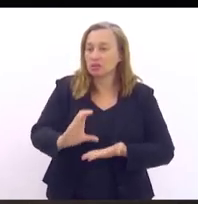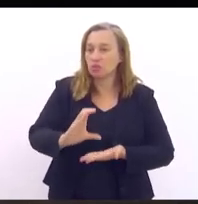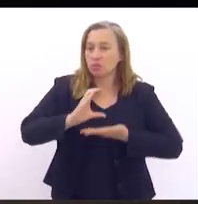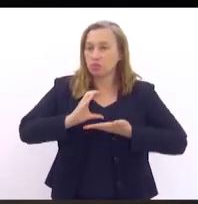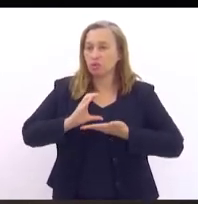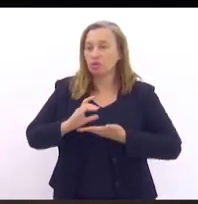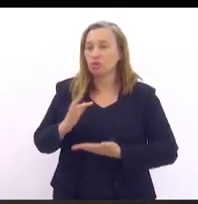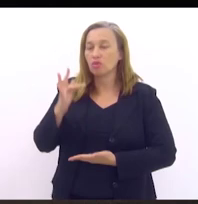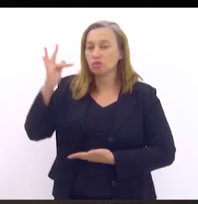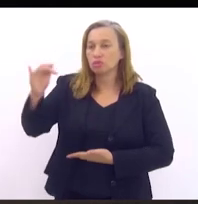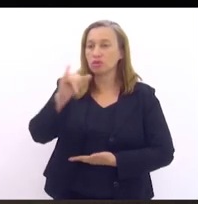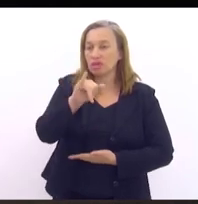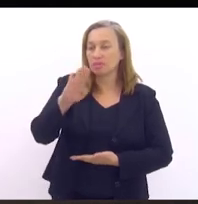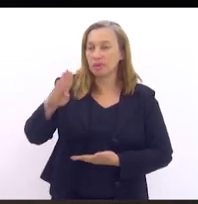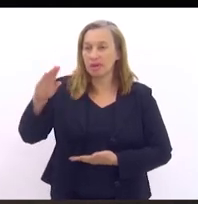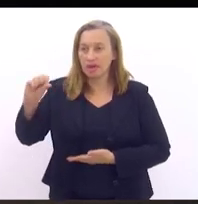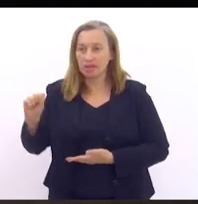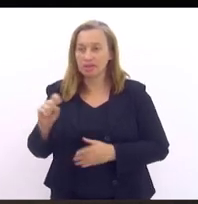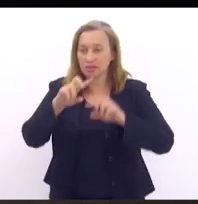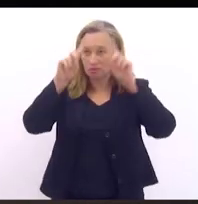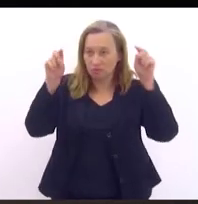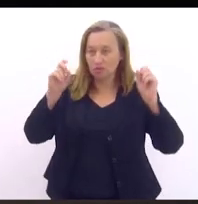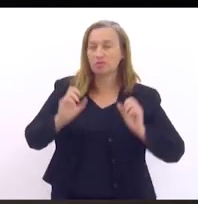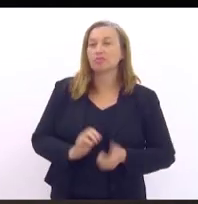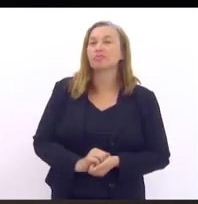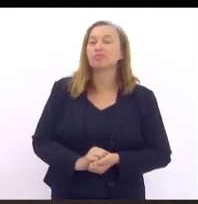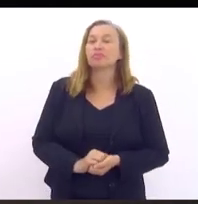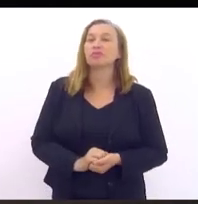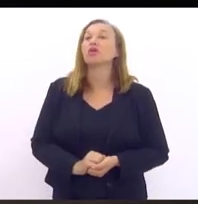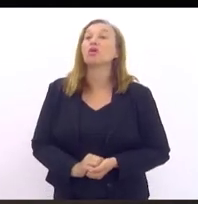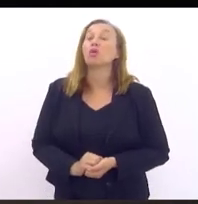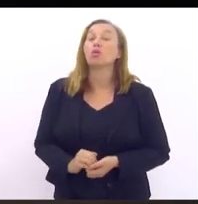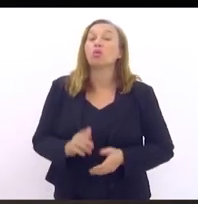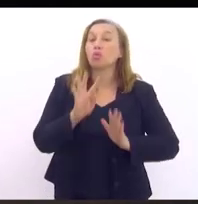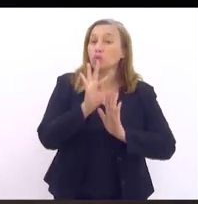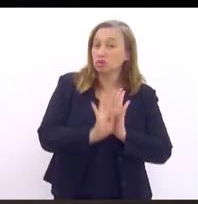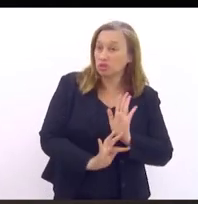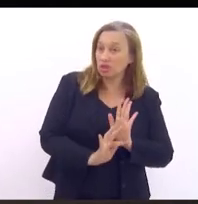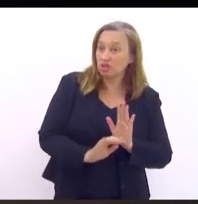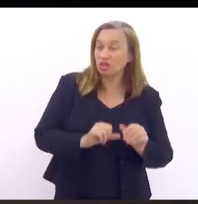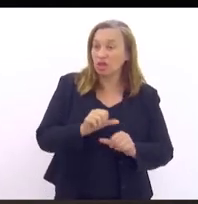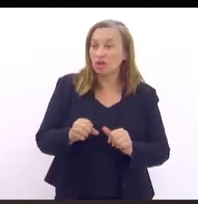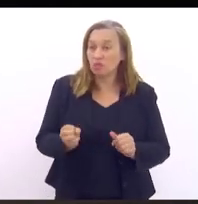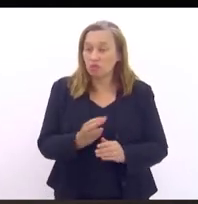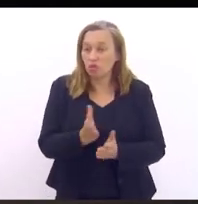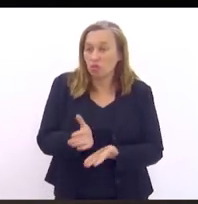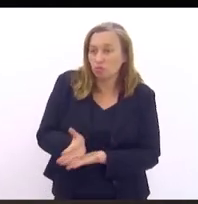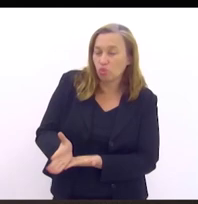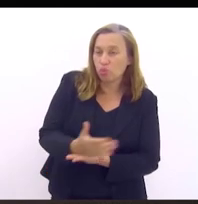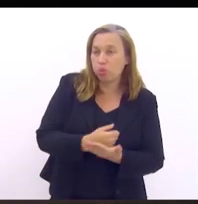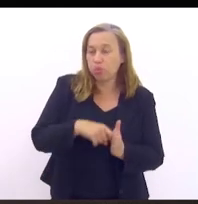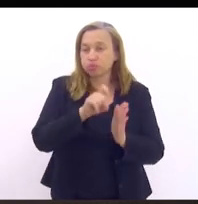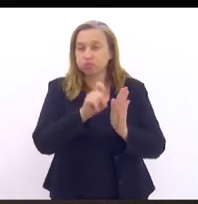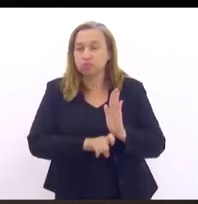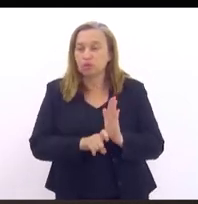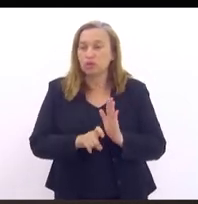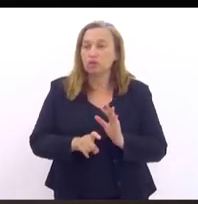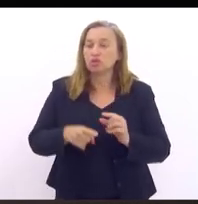futuro IBS. Fecha aspas. Ora, o texto da reforma tributária em discussão do Congresso